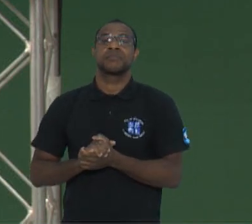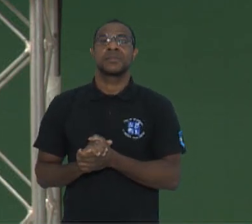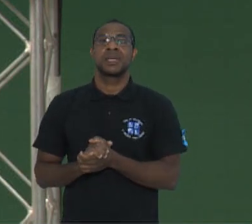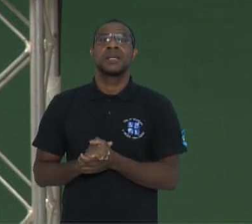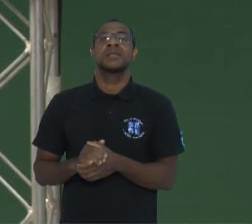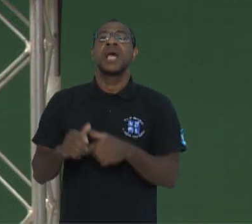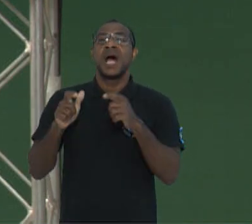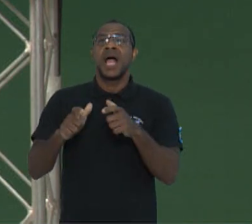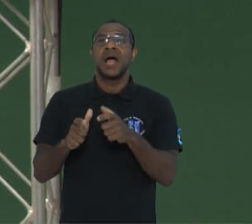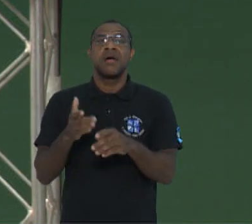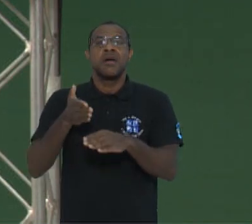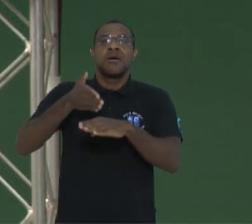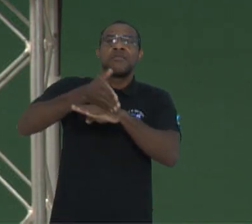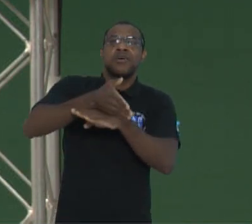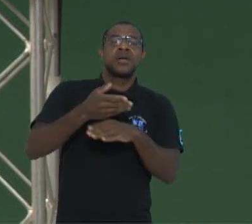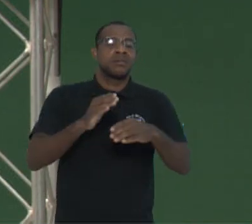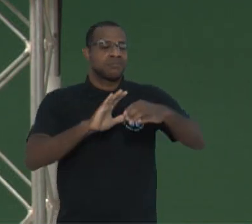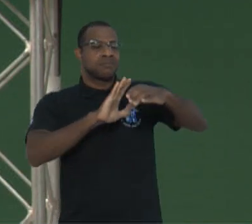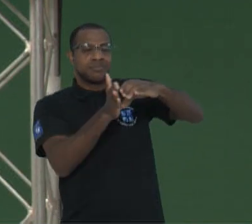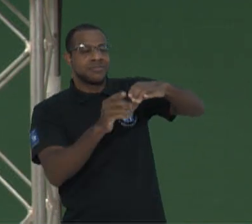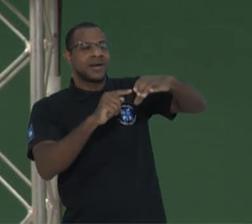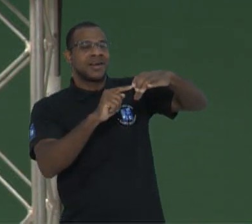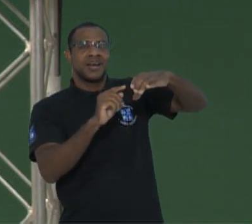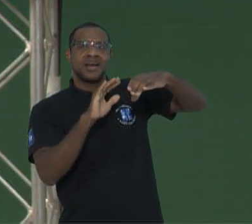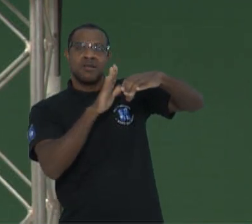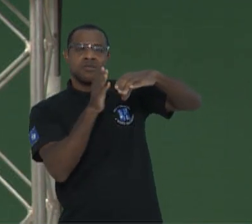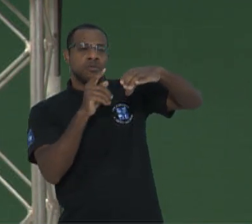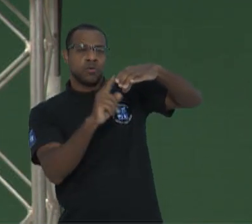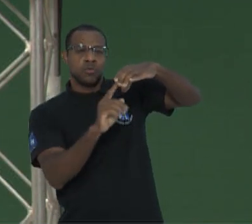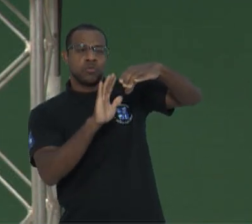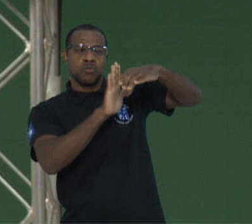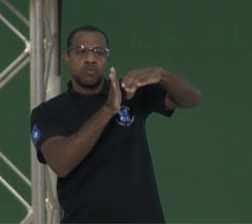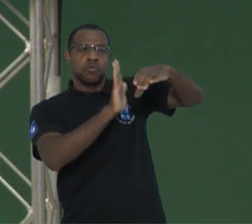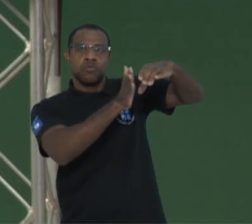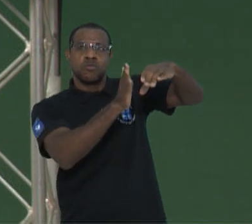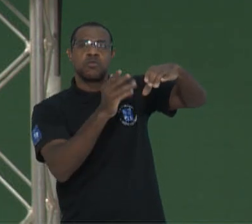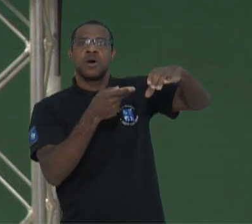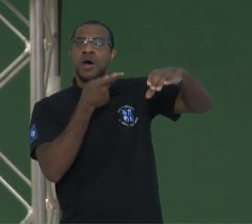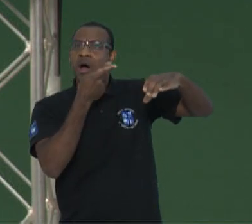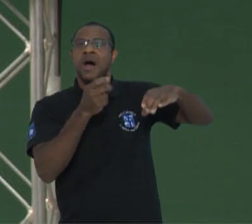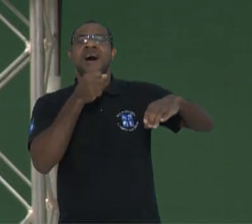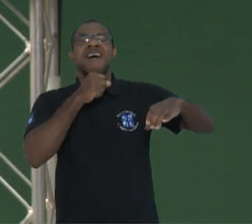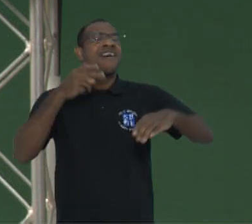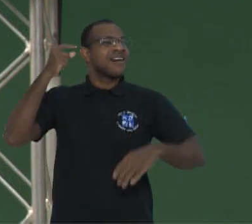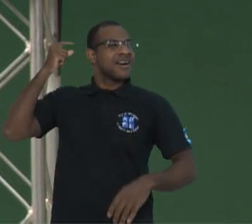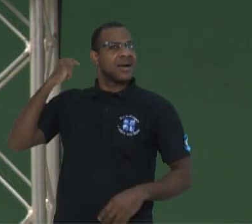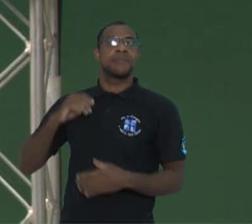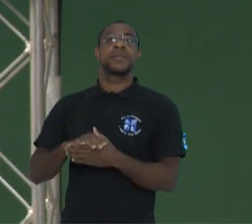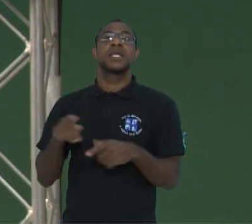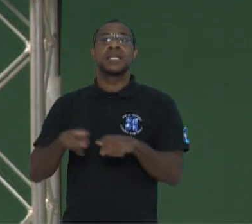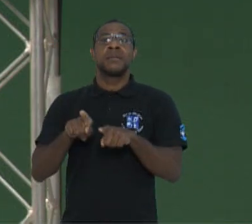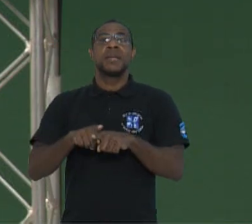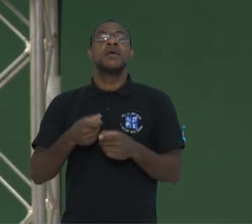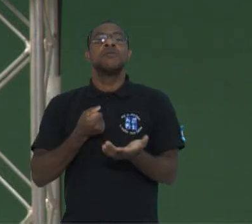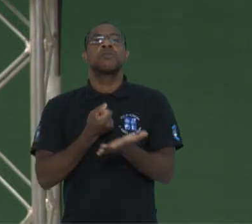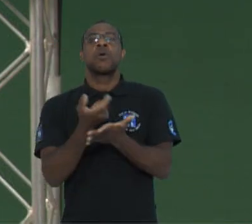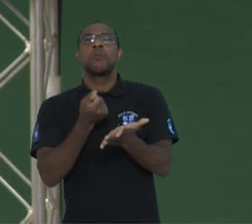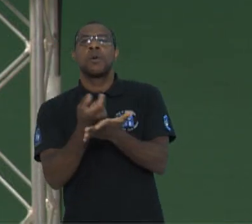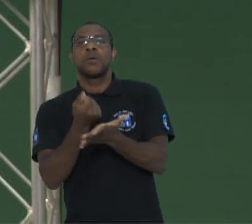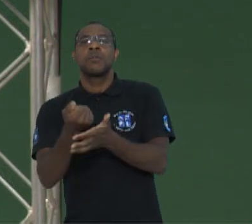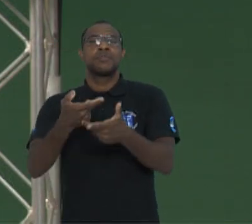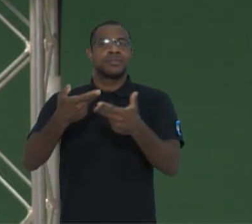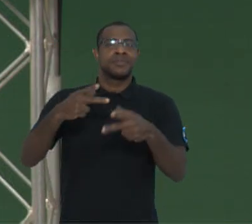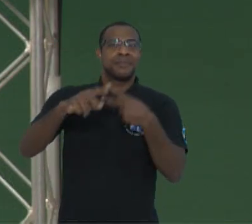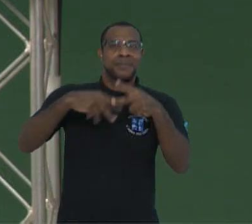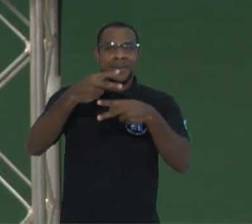visitar as ruínas antigas da Grécia e foi às compras no dia anterior, comprou presentes, certo?